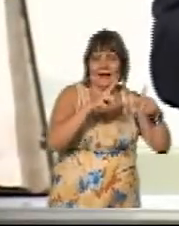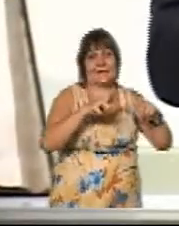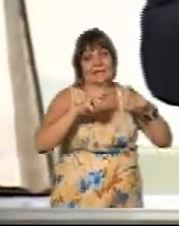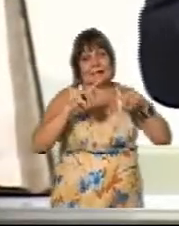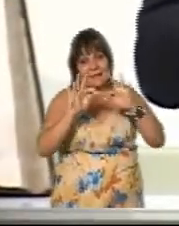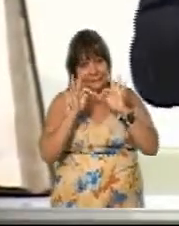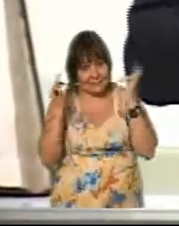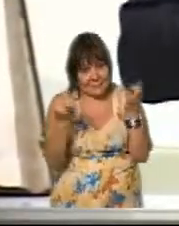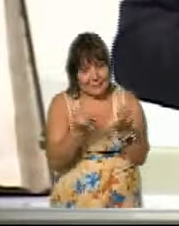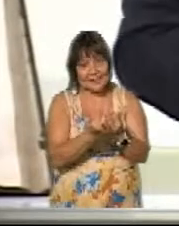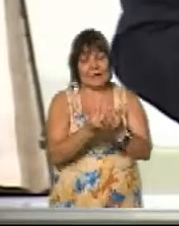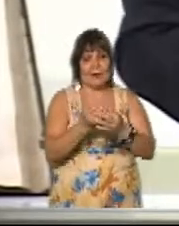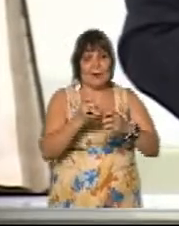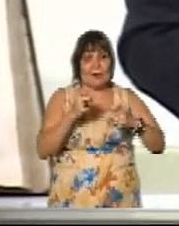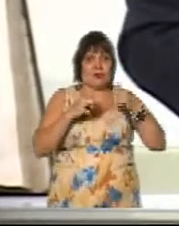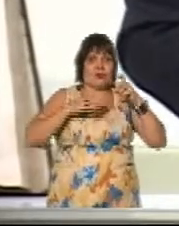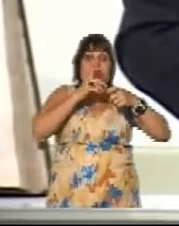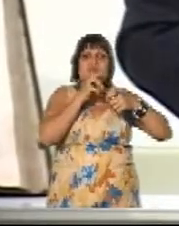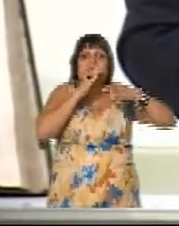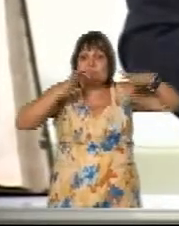da água,